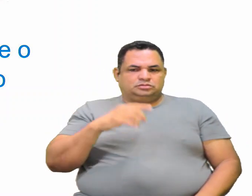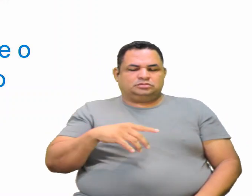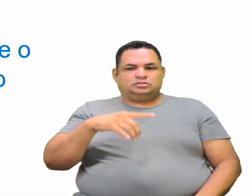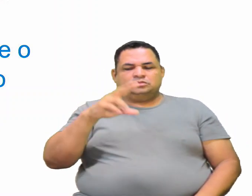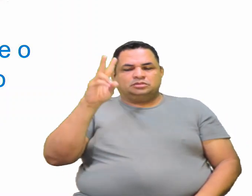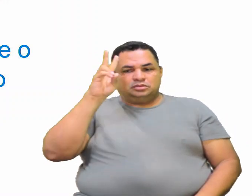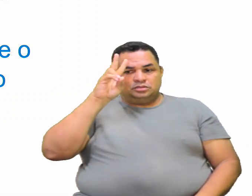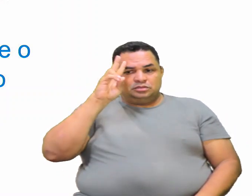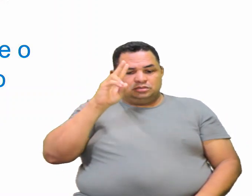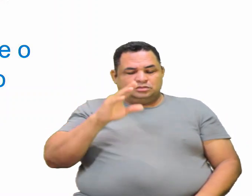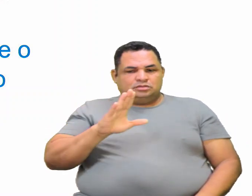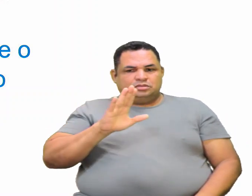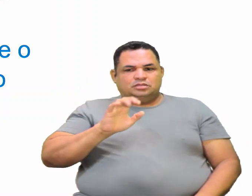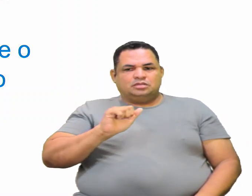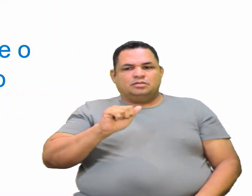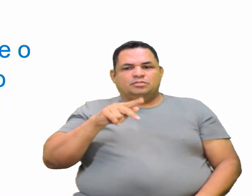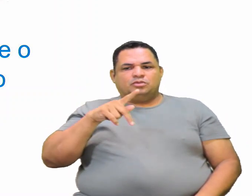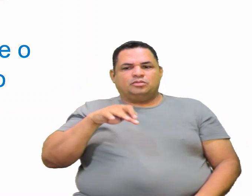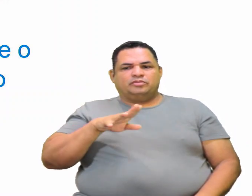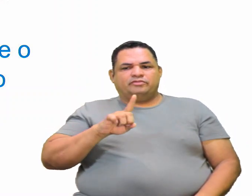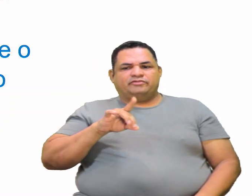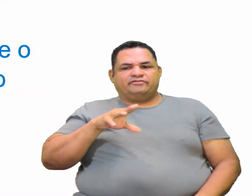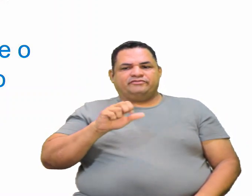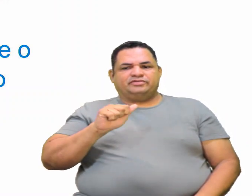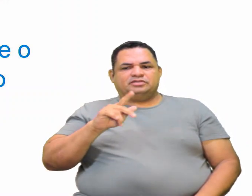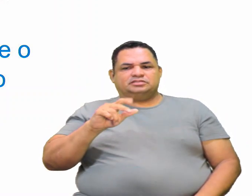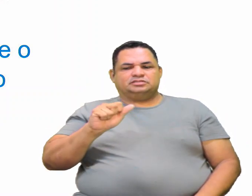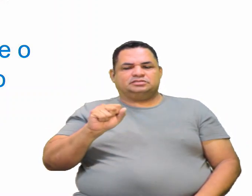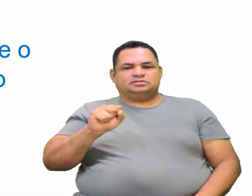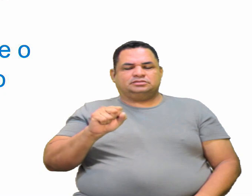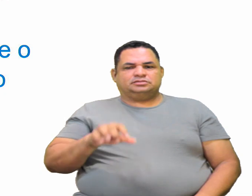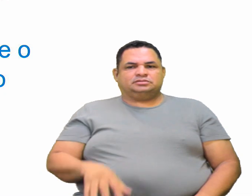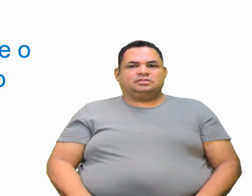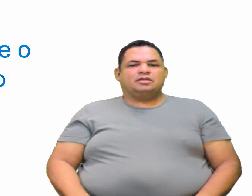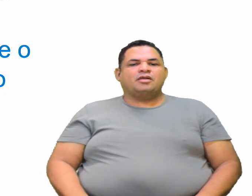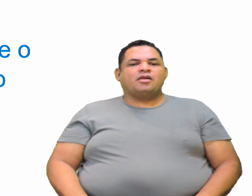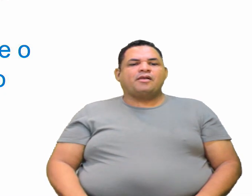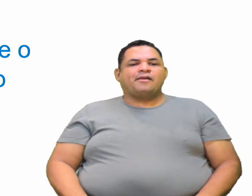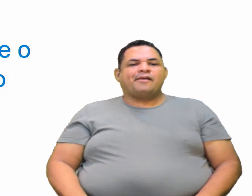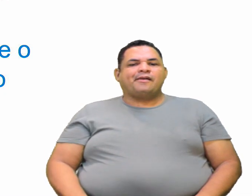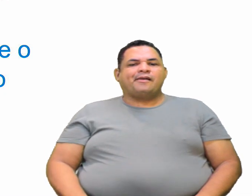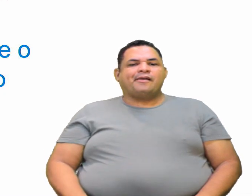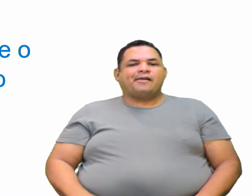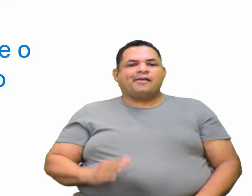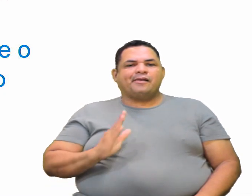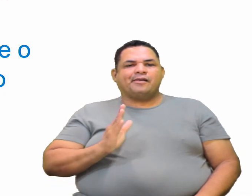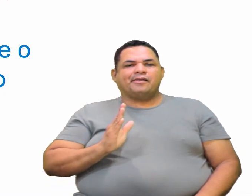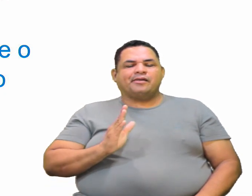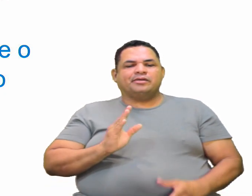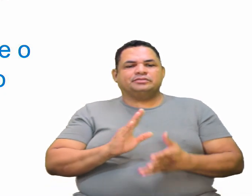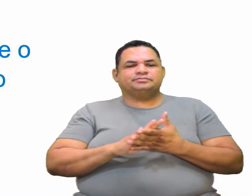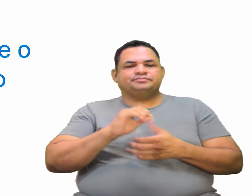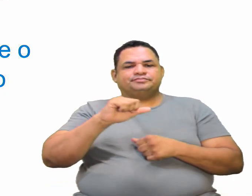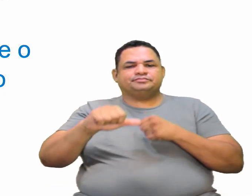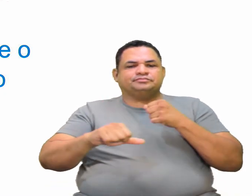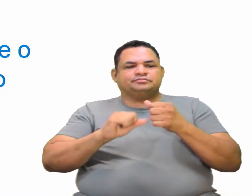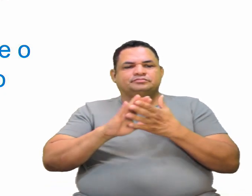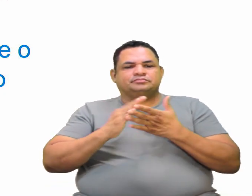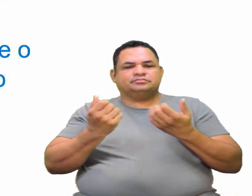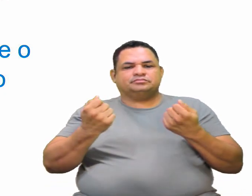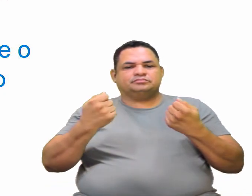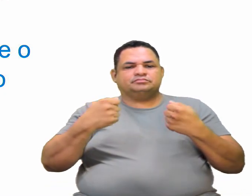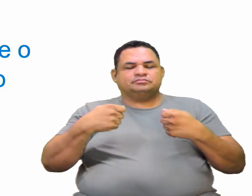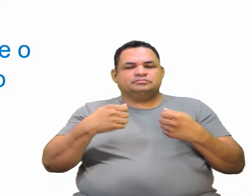apomorfias que nós comentamos na aula sobre especiação? Tá aqui. Justamente a mutação, né? Você já sabe o que é. É um evento que